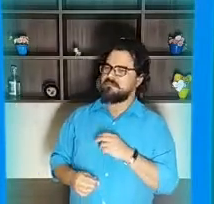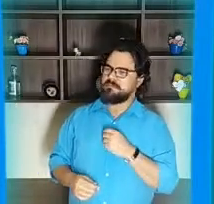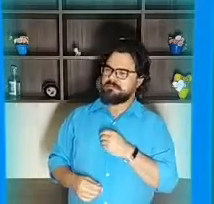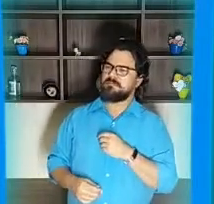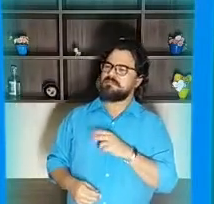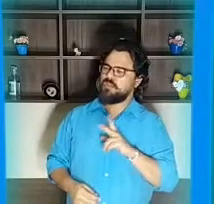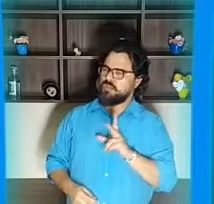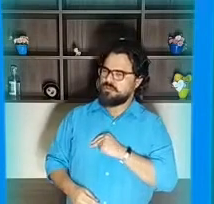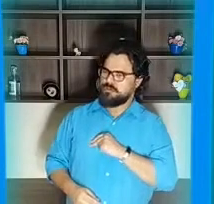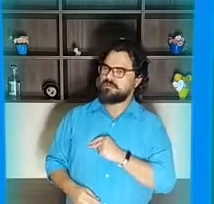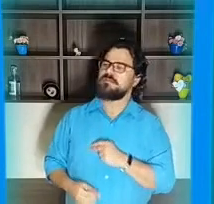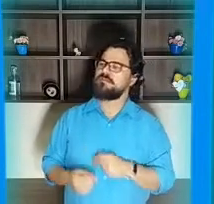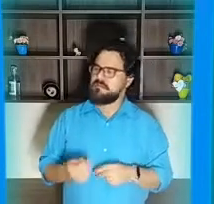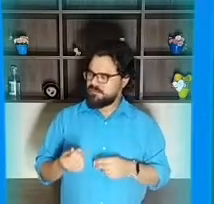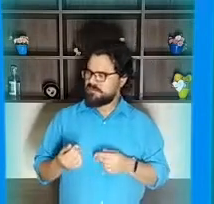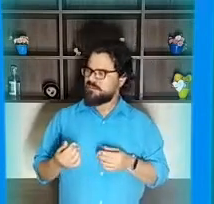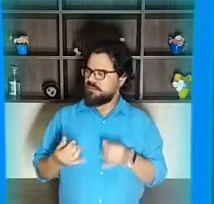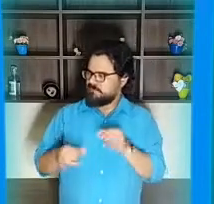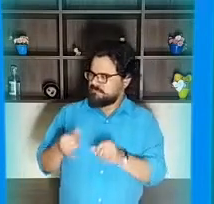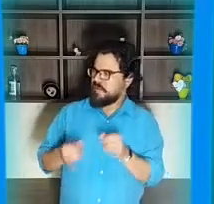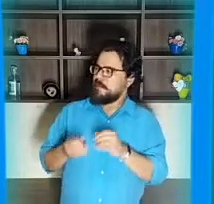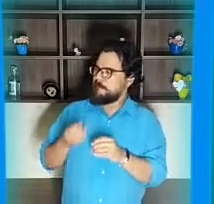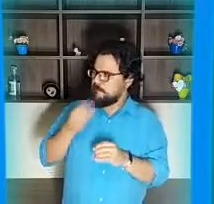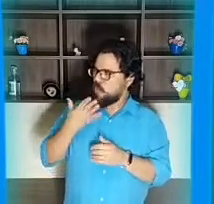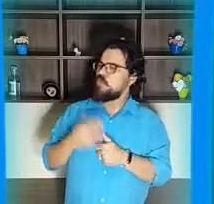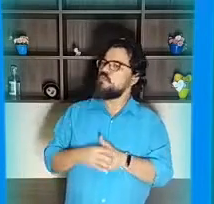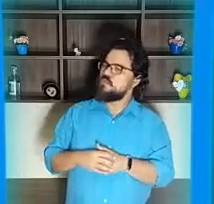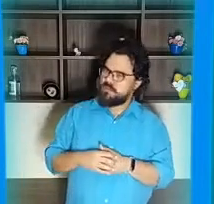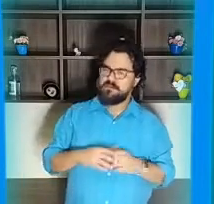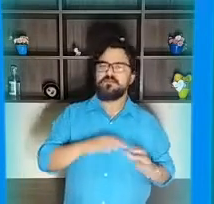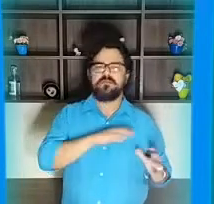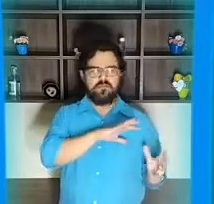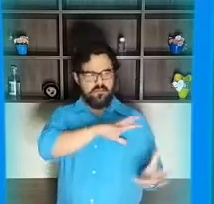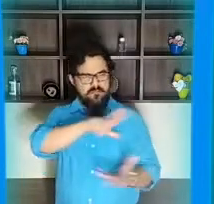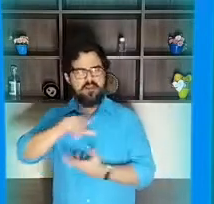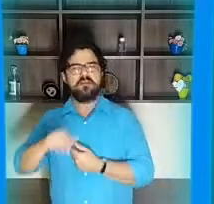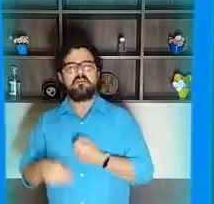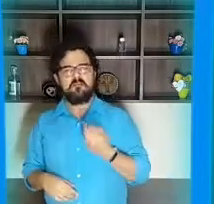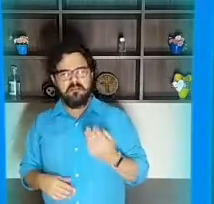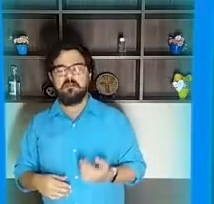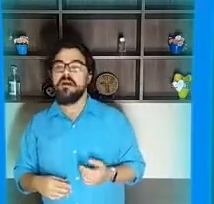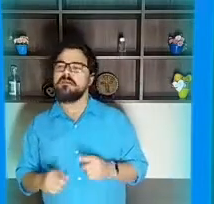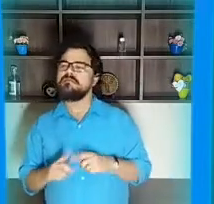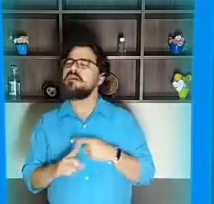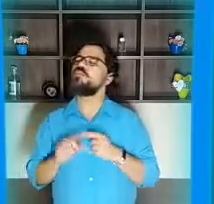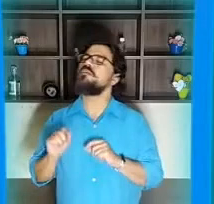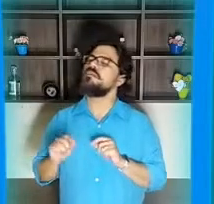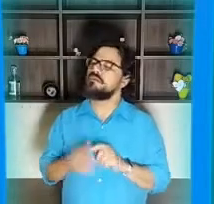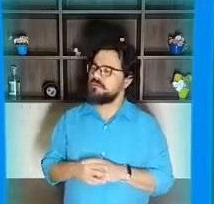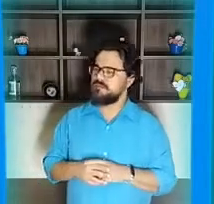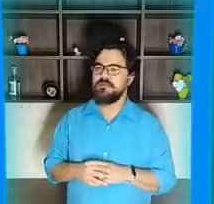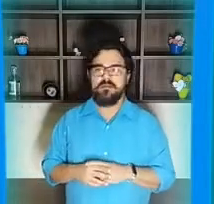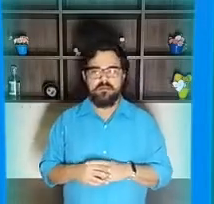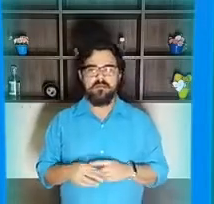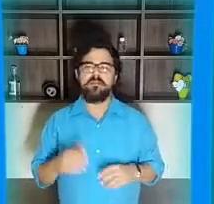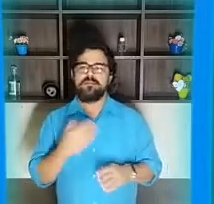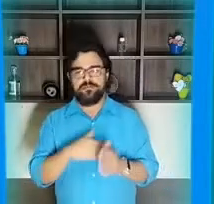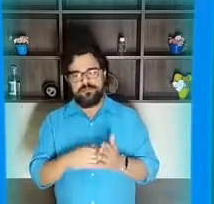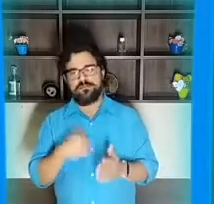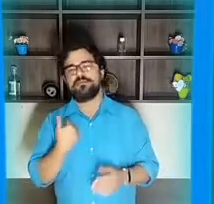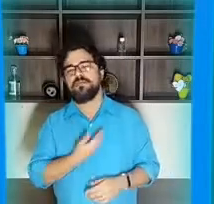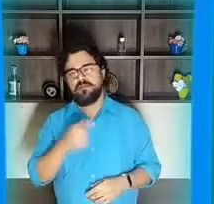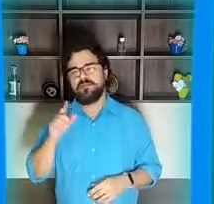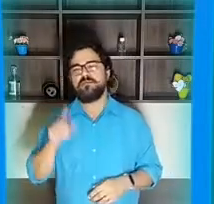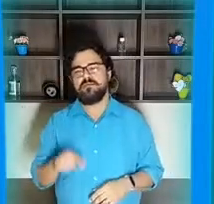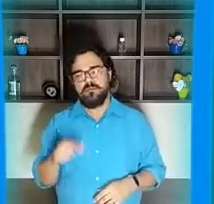Uau! Então é mesmo um viajante do universo, né? Aliás, quem não é, né? Todos nós estamos viajando, minha